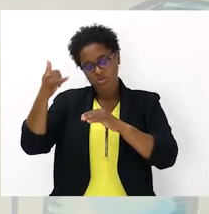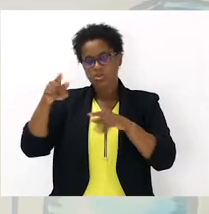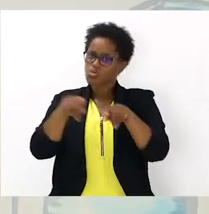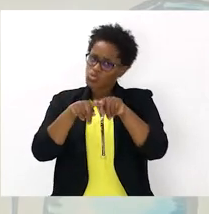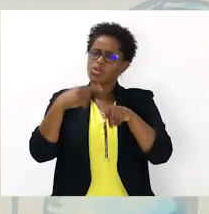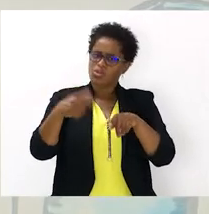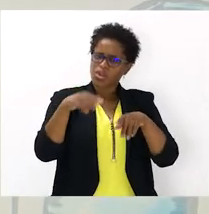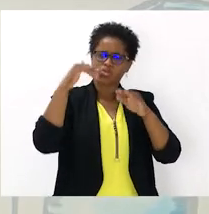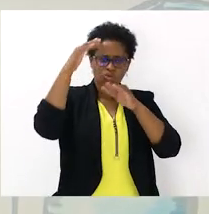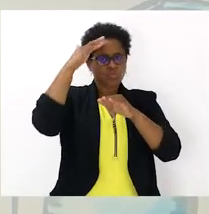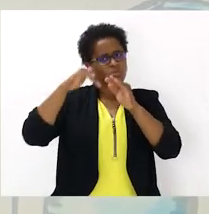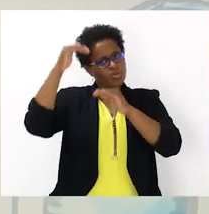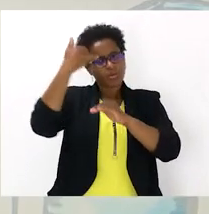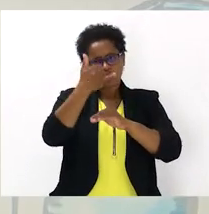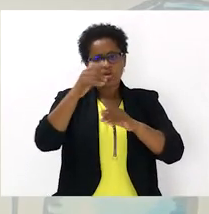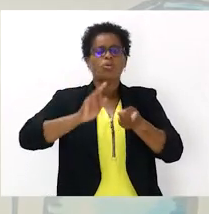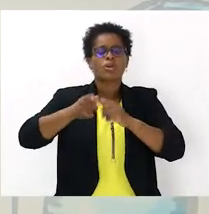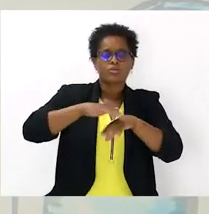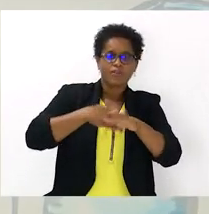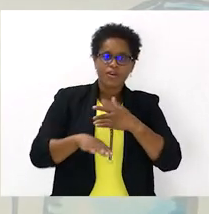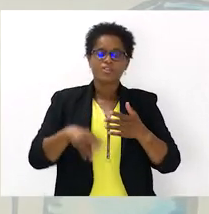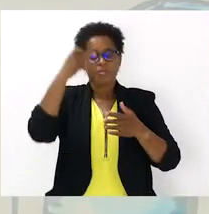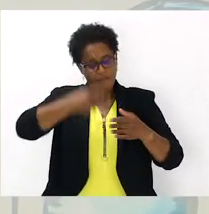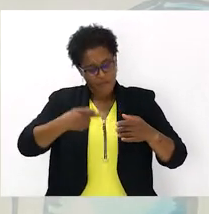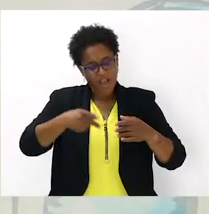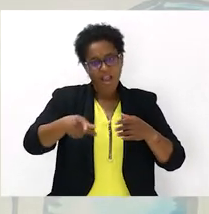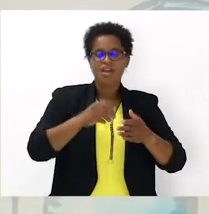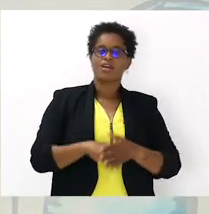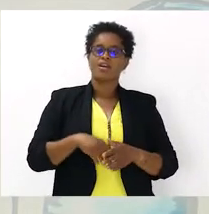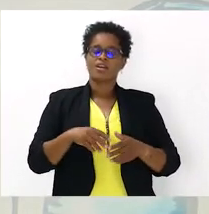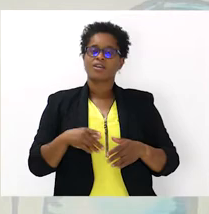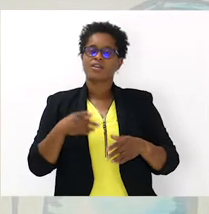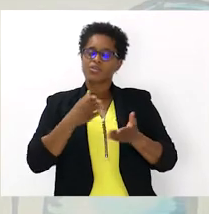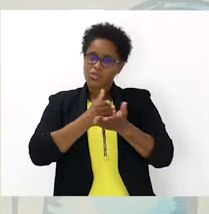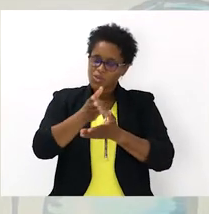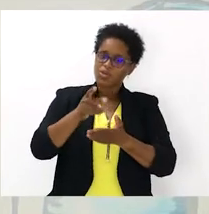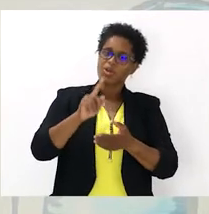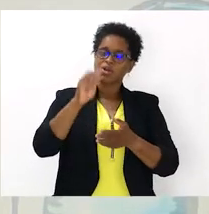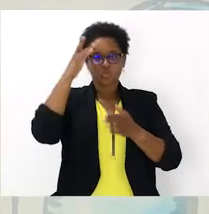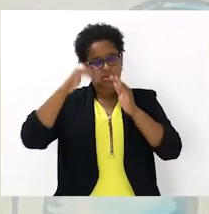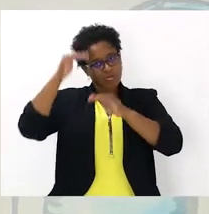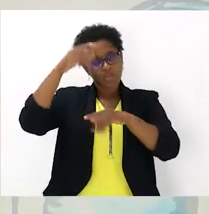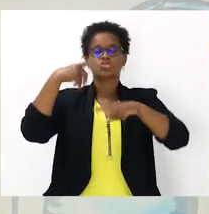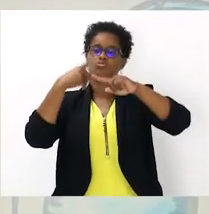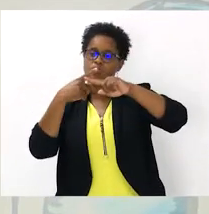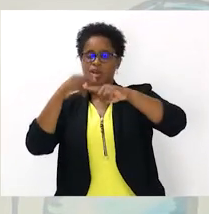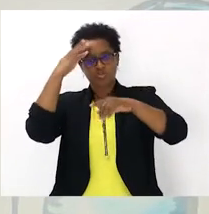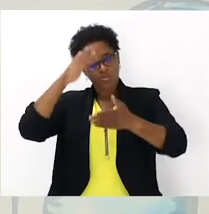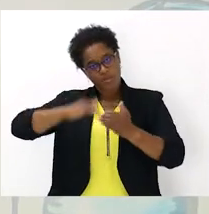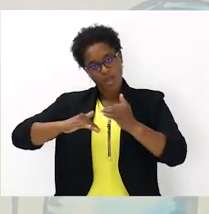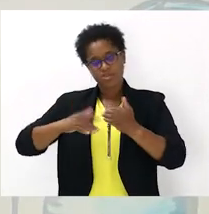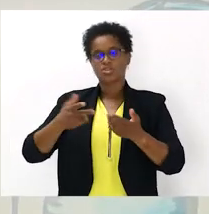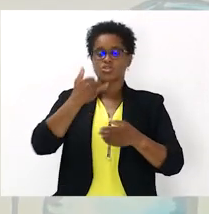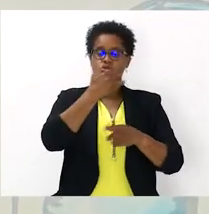que é que vamos fazer? Vamos manter expoente e vamos multiplicar as bases. 2 vezes